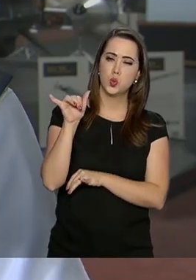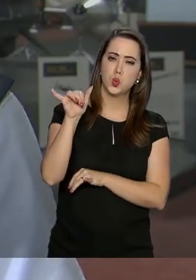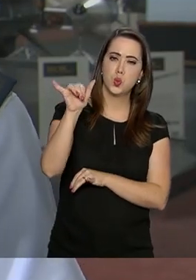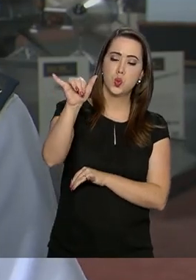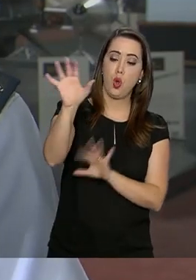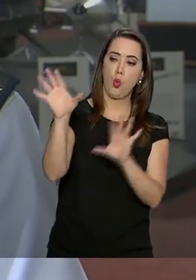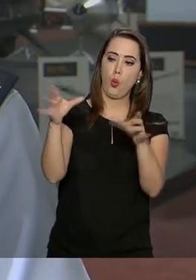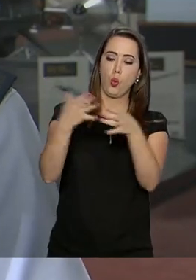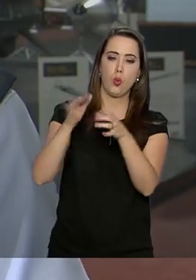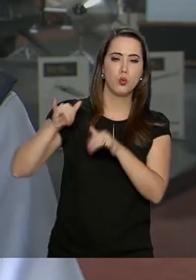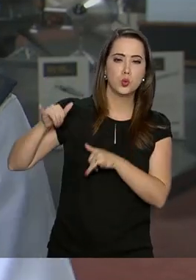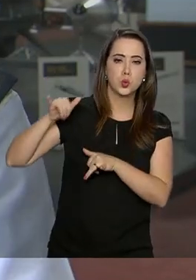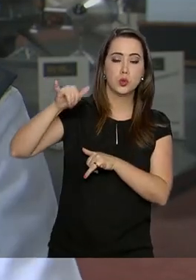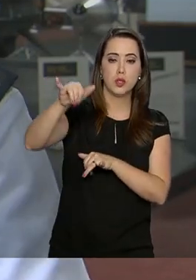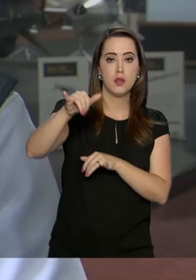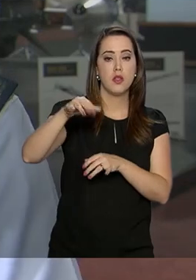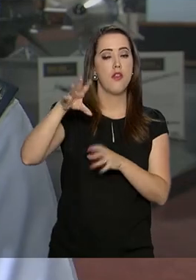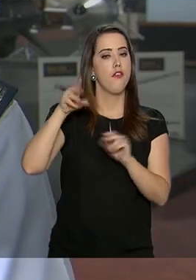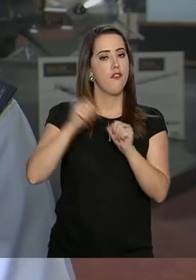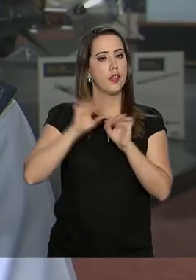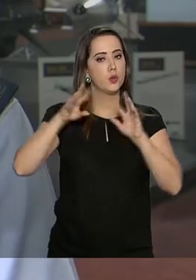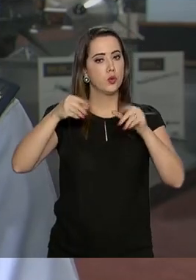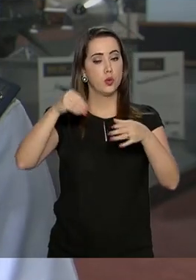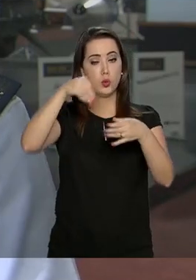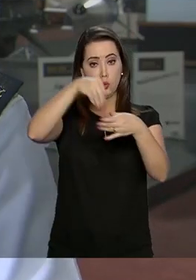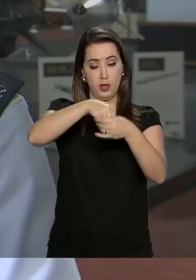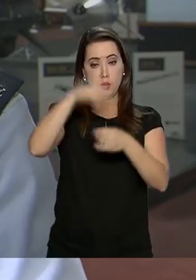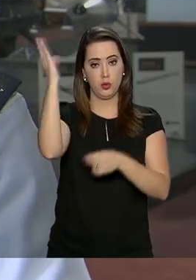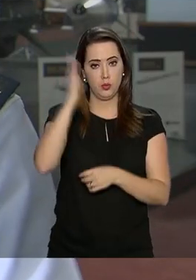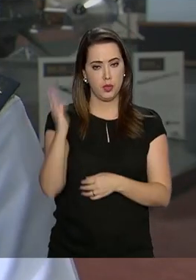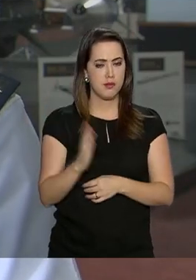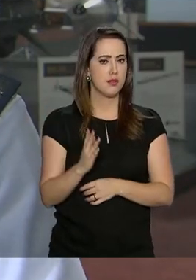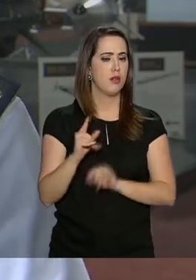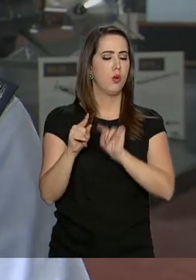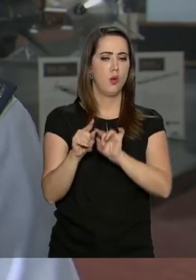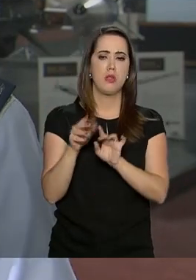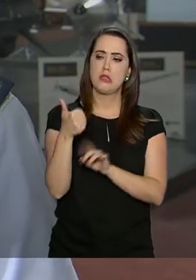o seu primeiro grupo de aeronaves fabricadas inteiramente na Embraer. Ou seja, são aeronaves